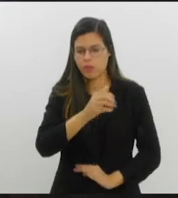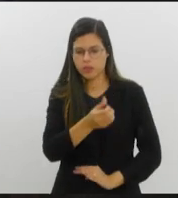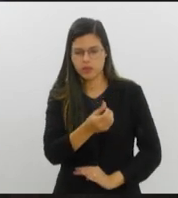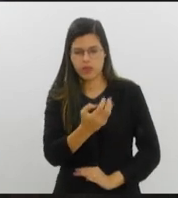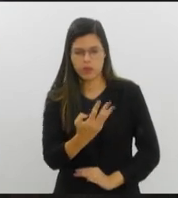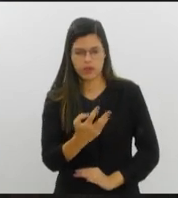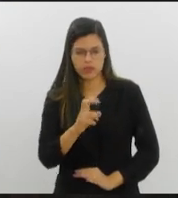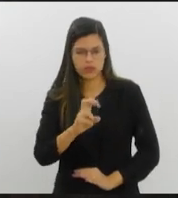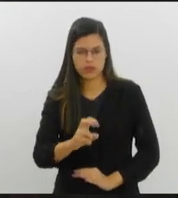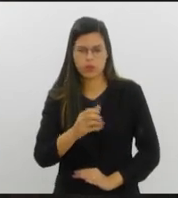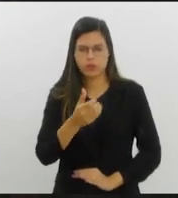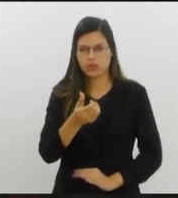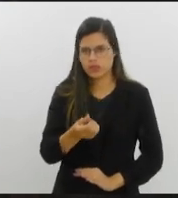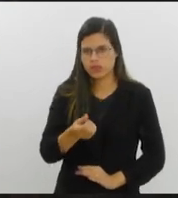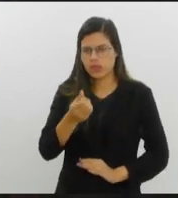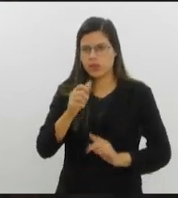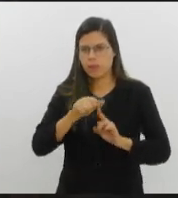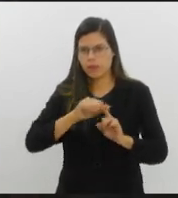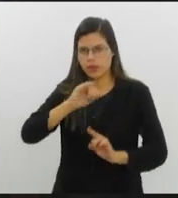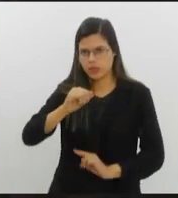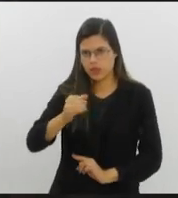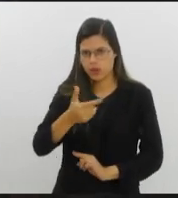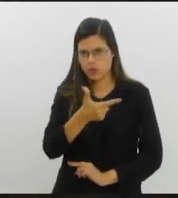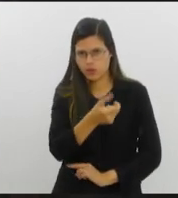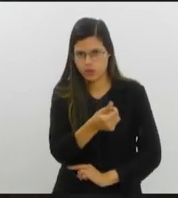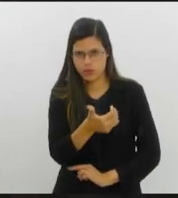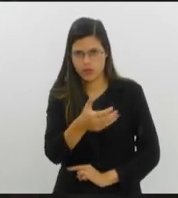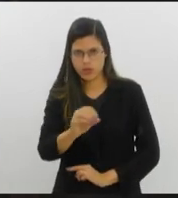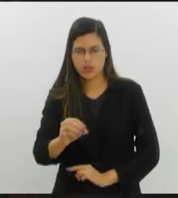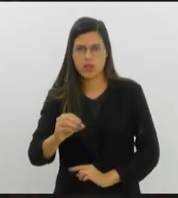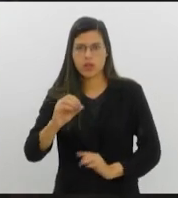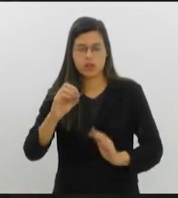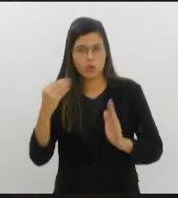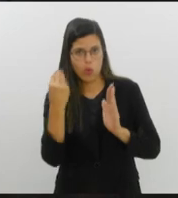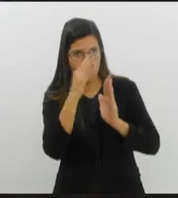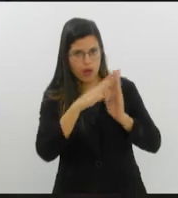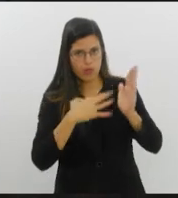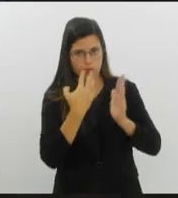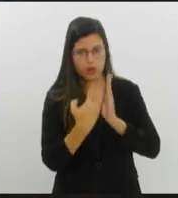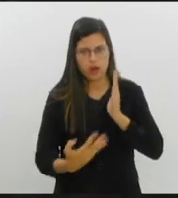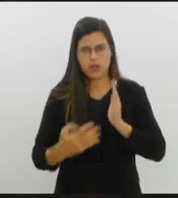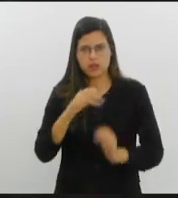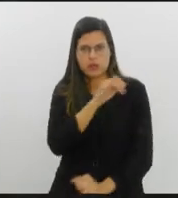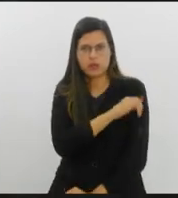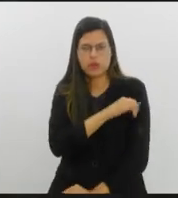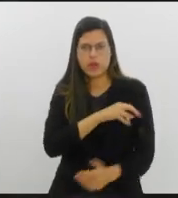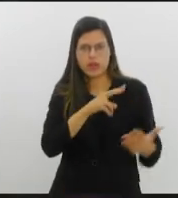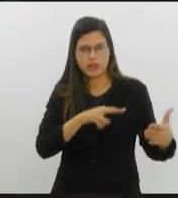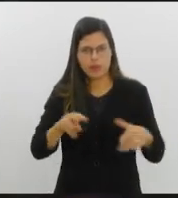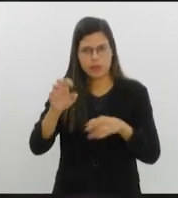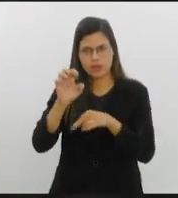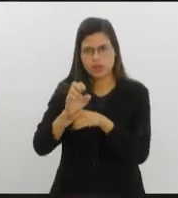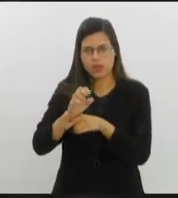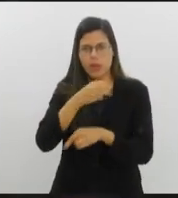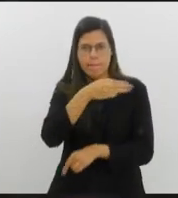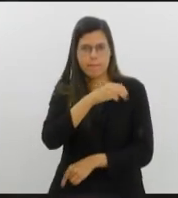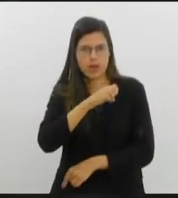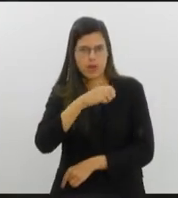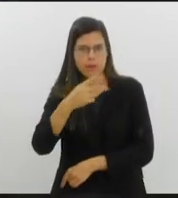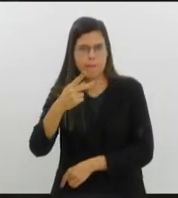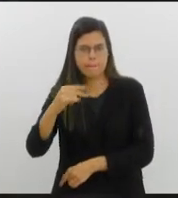de janeiro de 2010, para incluir no calendário oficial do Estado do Rio de Janeiro a Semana Estadual das Mães e